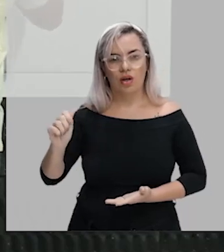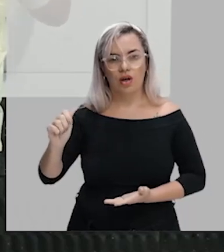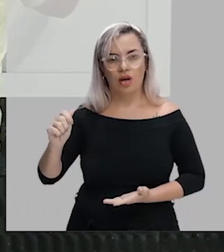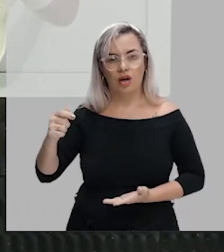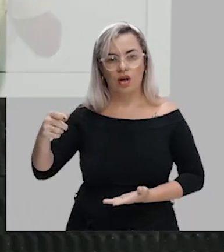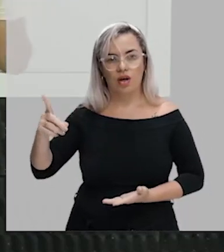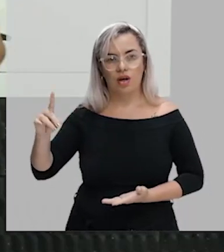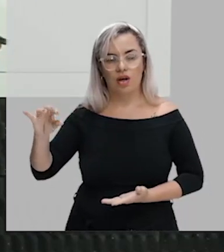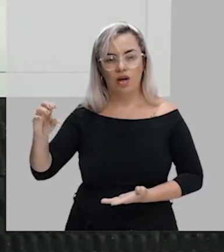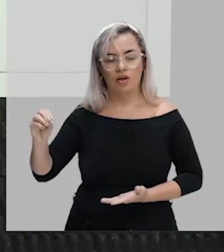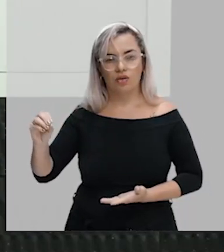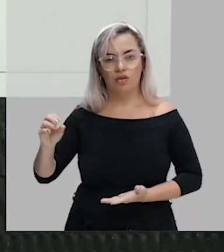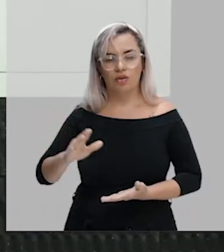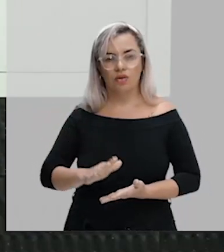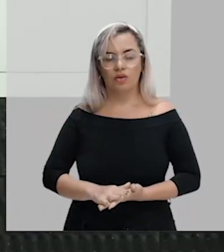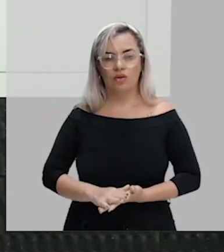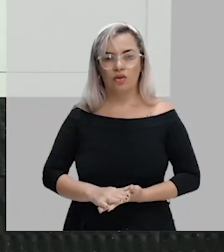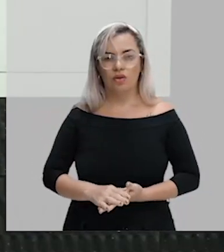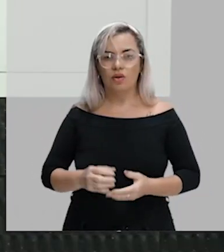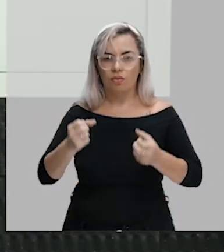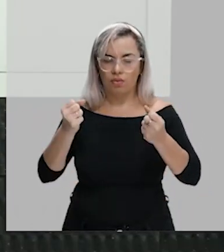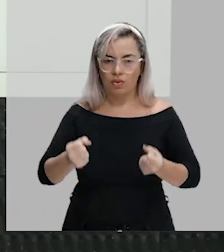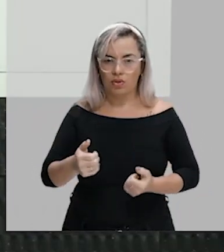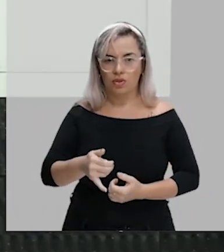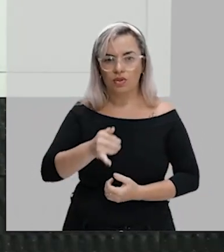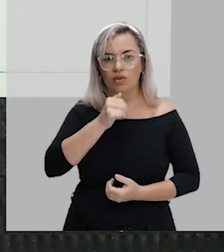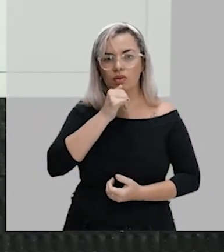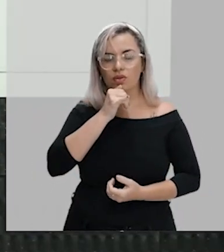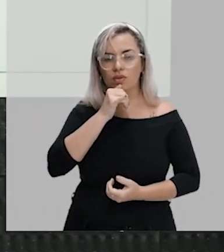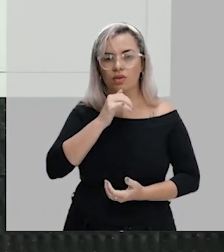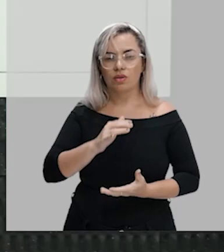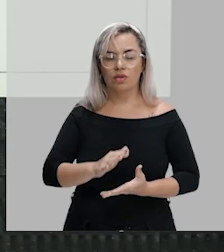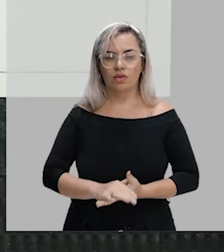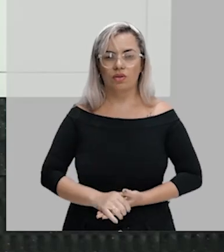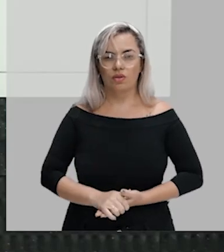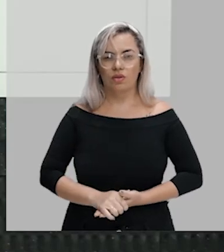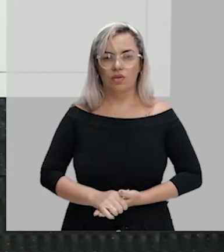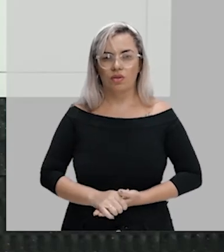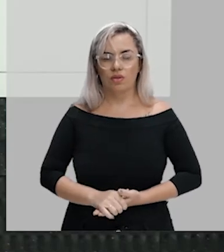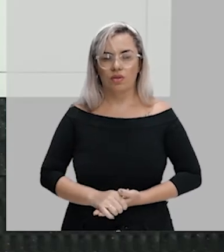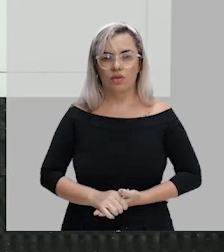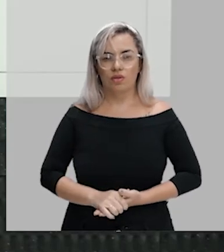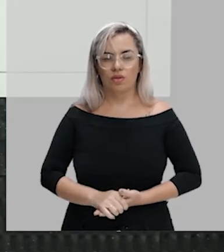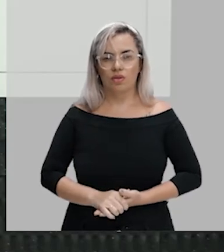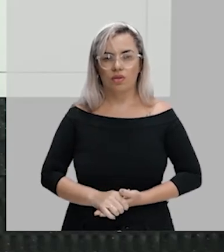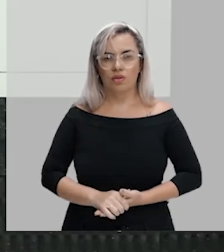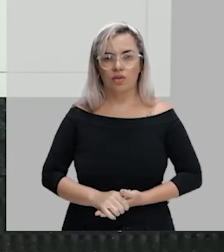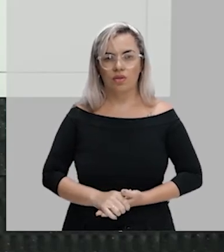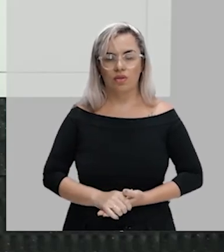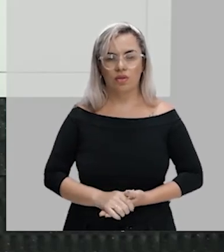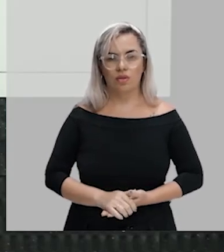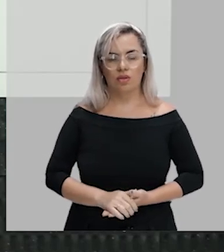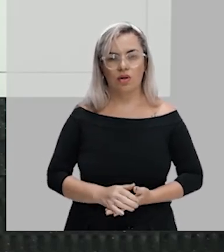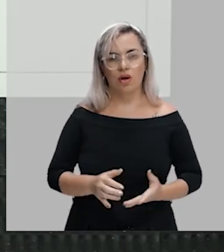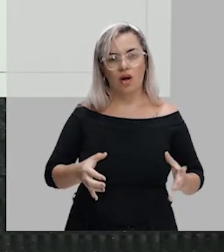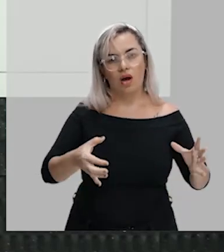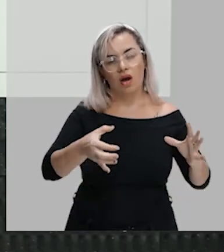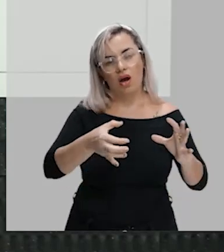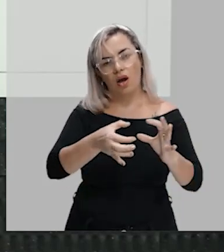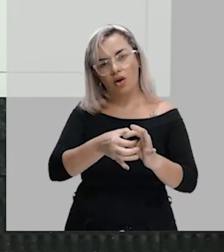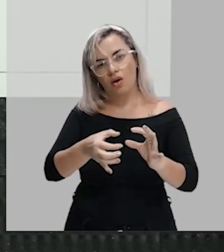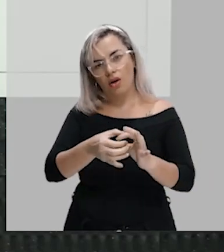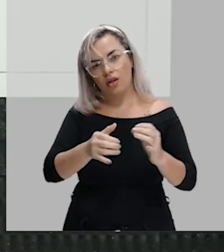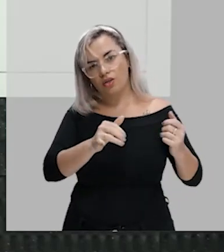As ondas de rádio. Abaixo disso, nós podemos citar, por exemplo, a corrente elétrica. A corrente elétrica é um tipo de onda